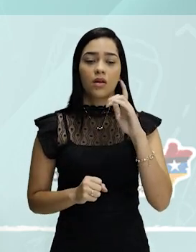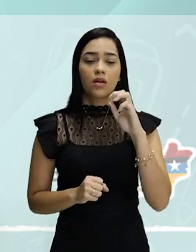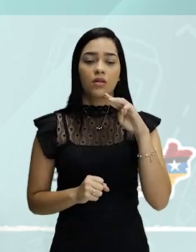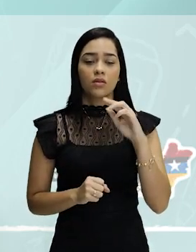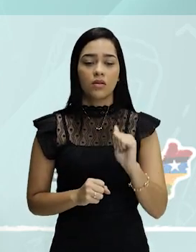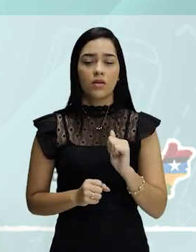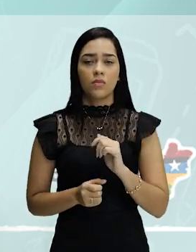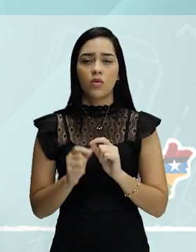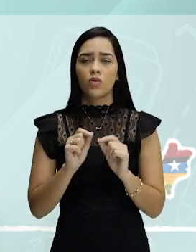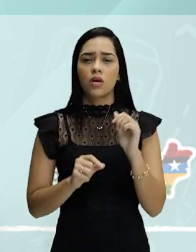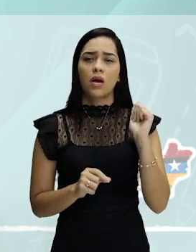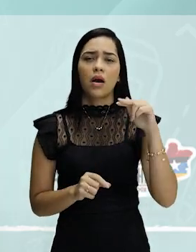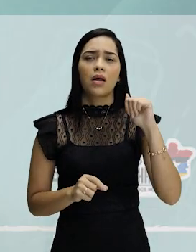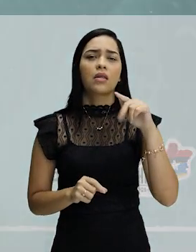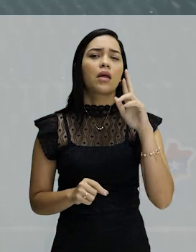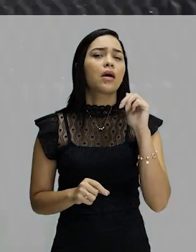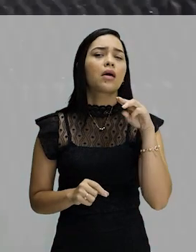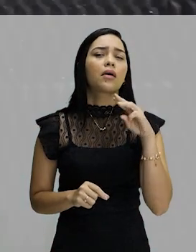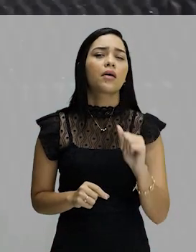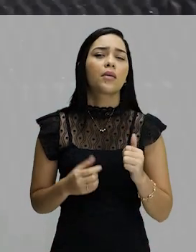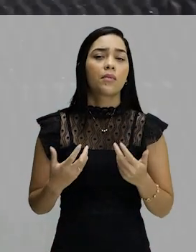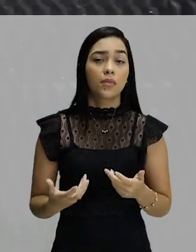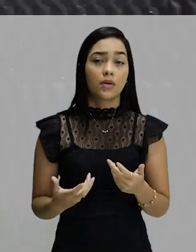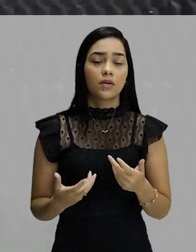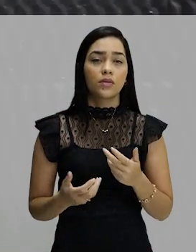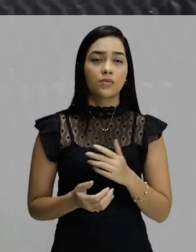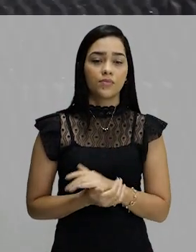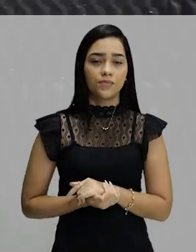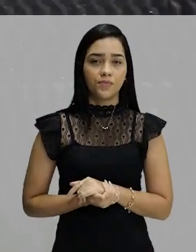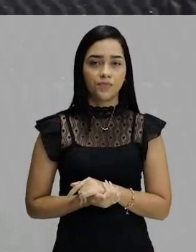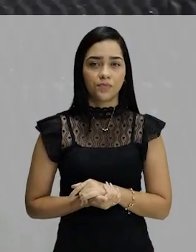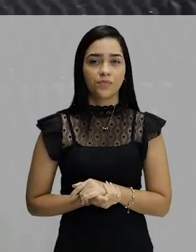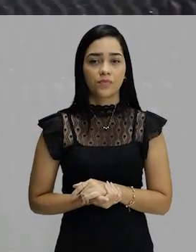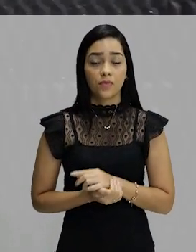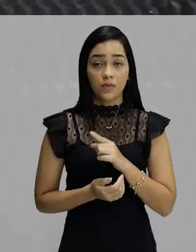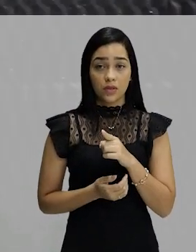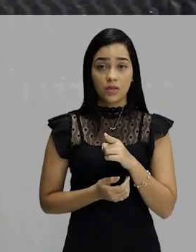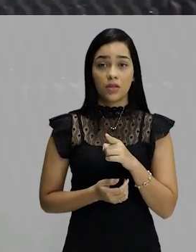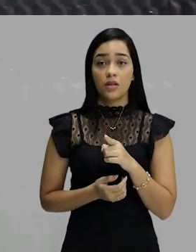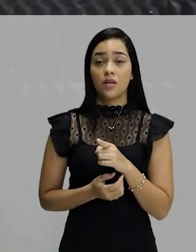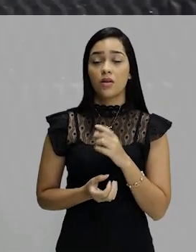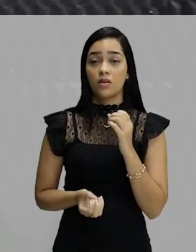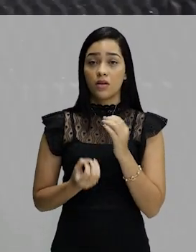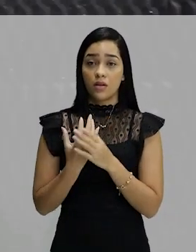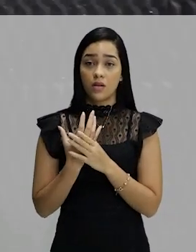Primeiro, turma, o que é um anagrama? Anagrama é quando